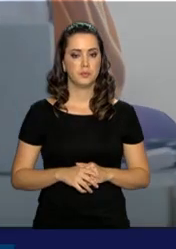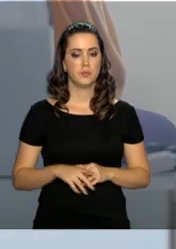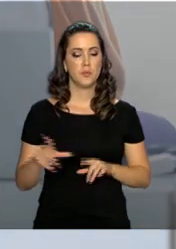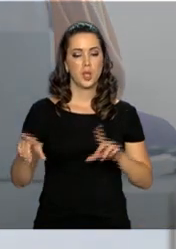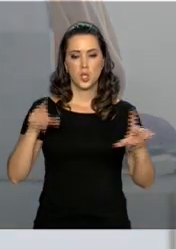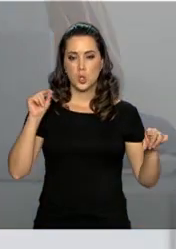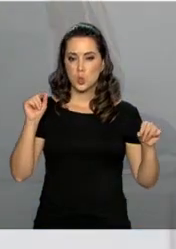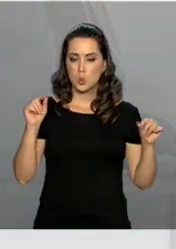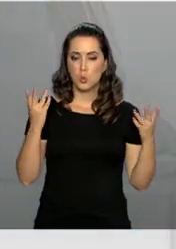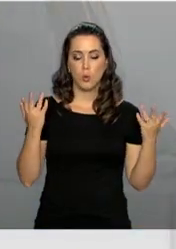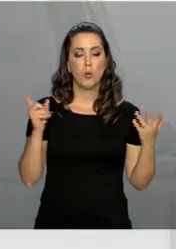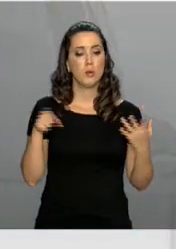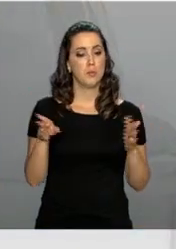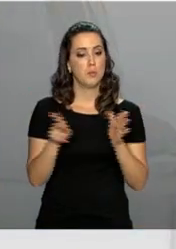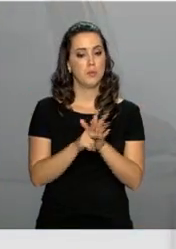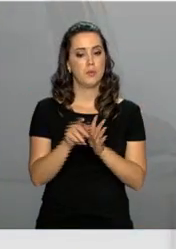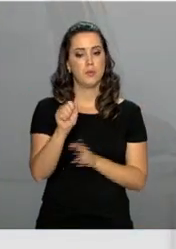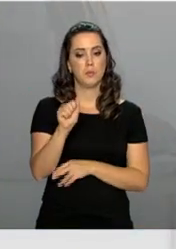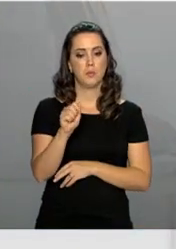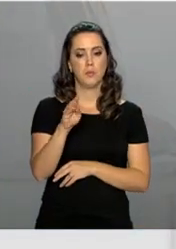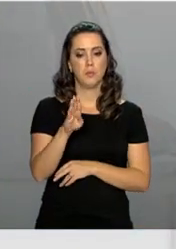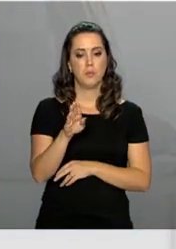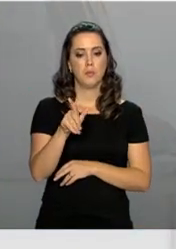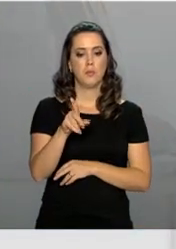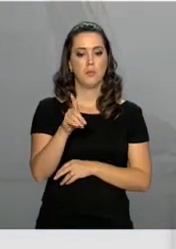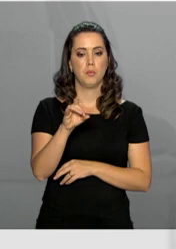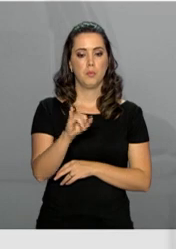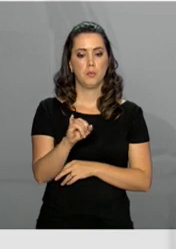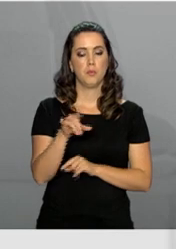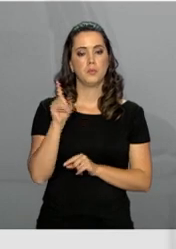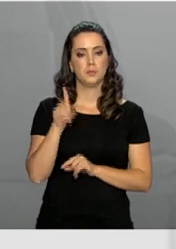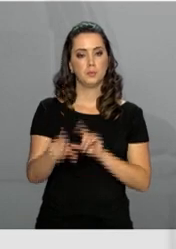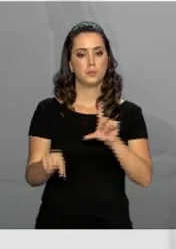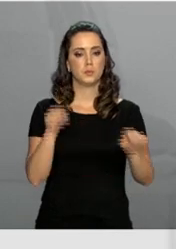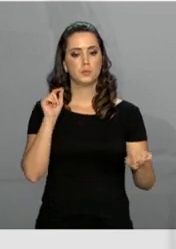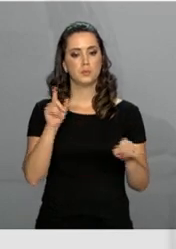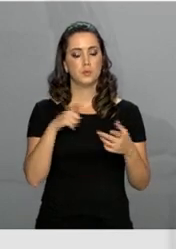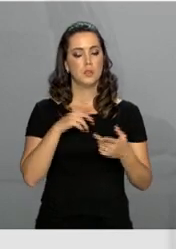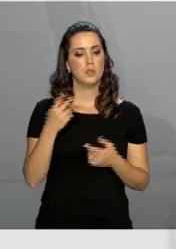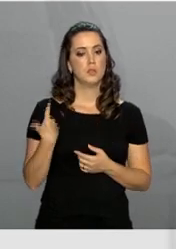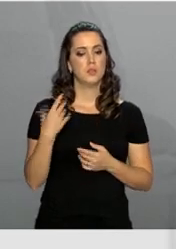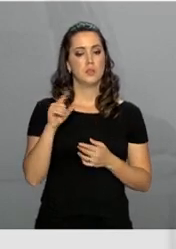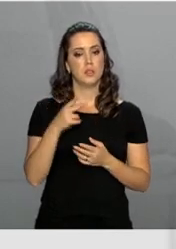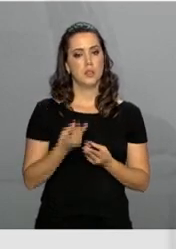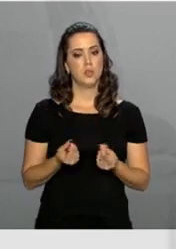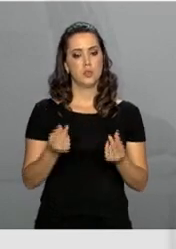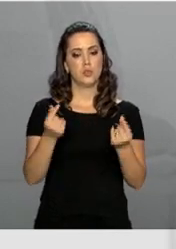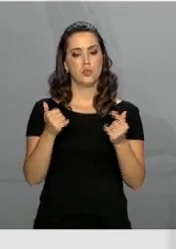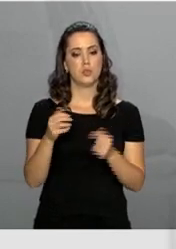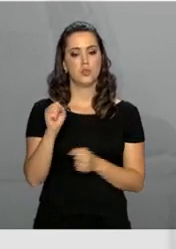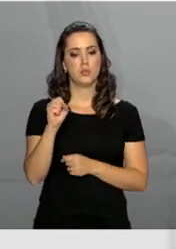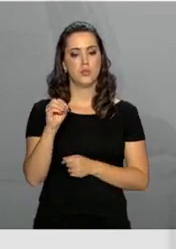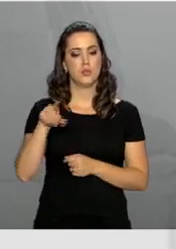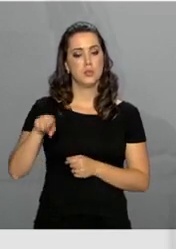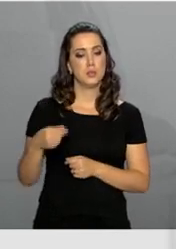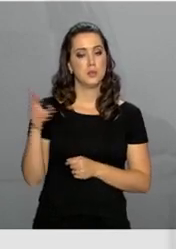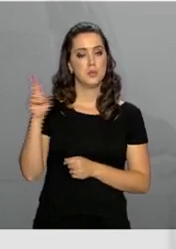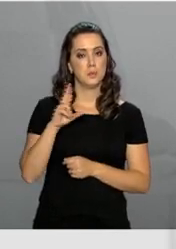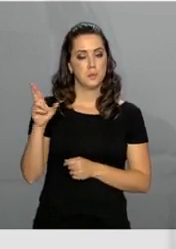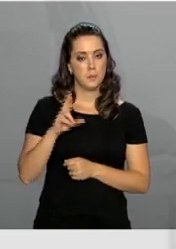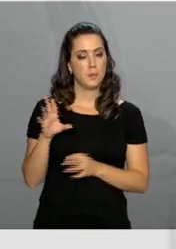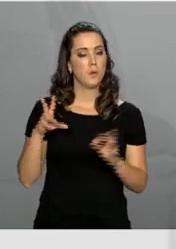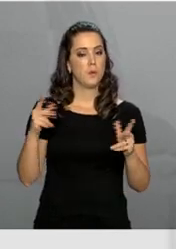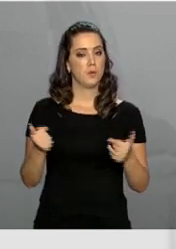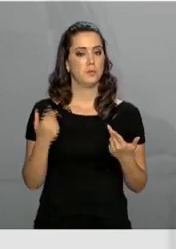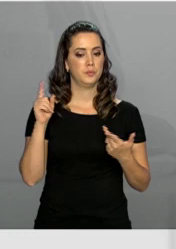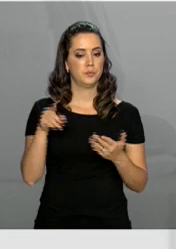será feita pela ABDI. As startups do Brasil e de Portugal selecionadas vão receber recursos no valor de R$ 80 mil. No